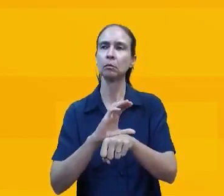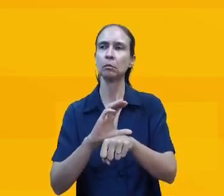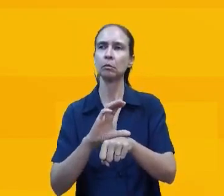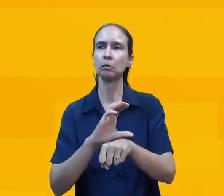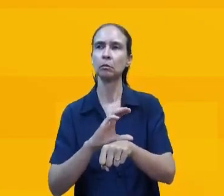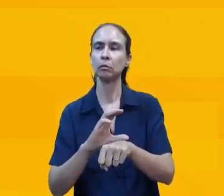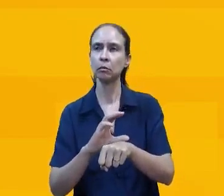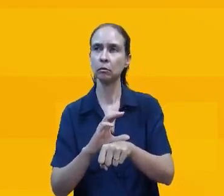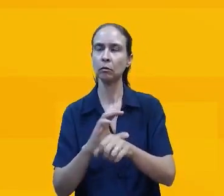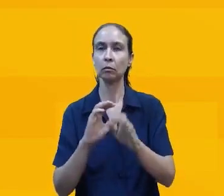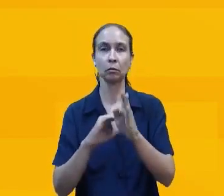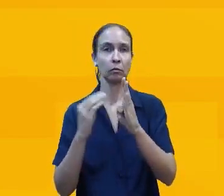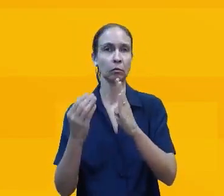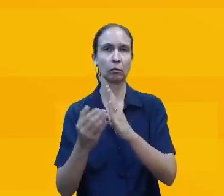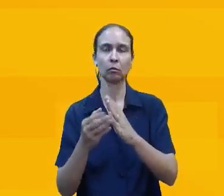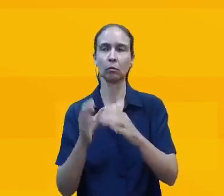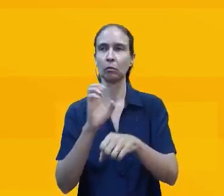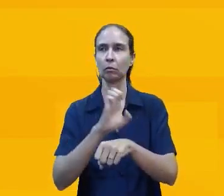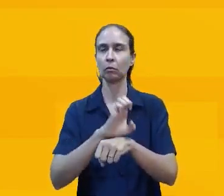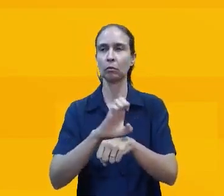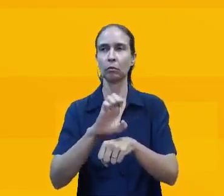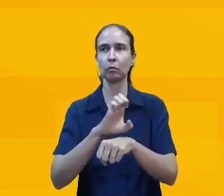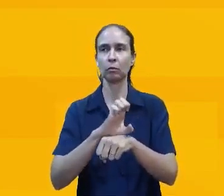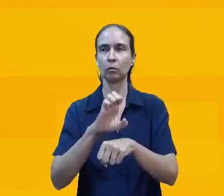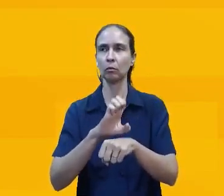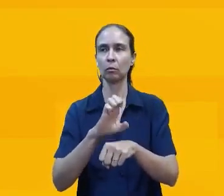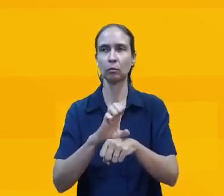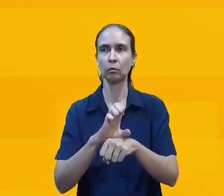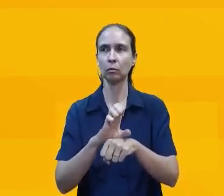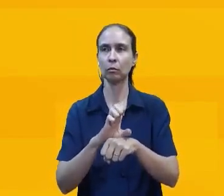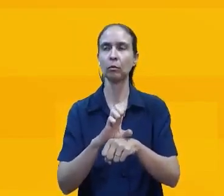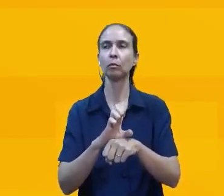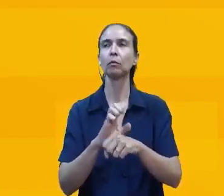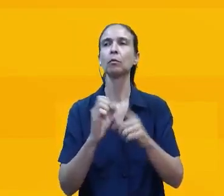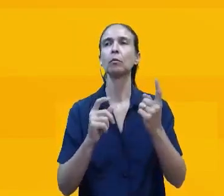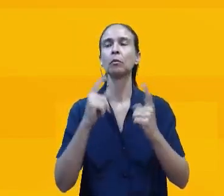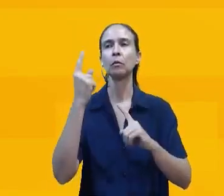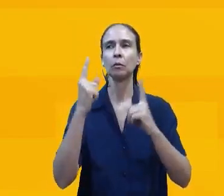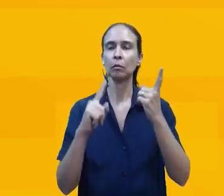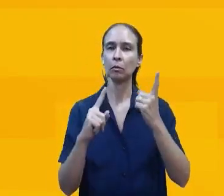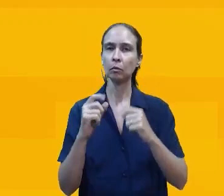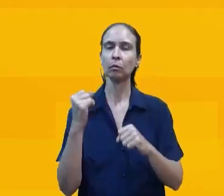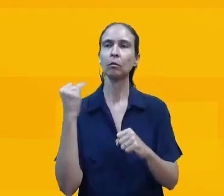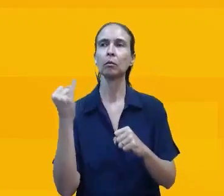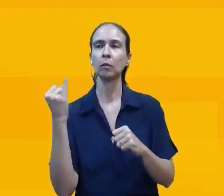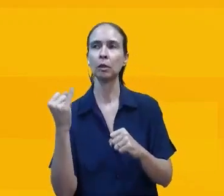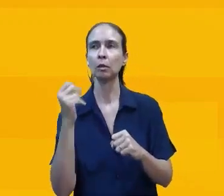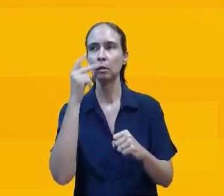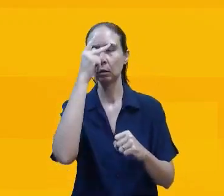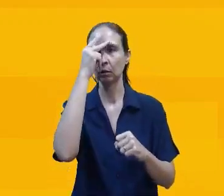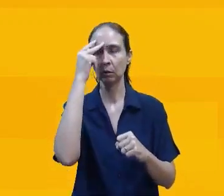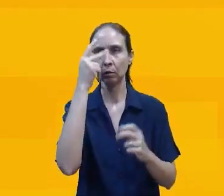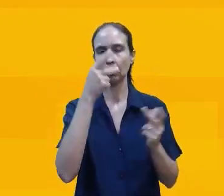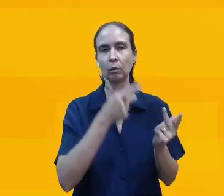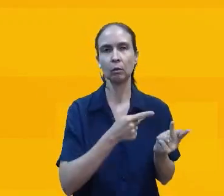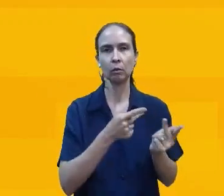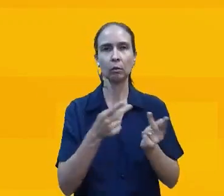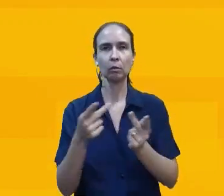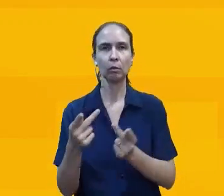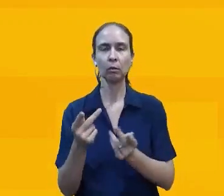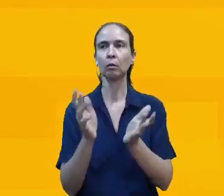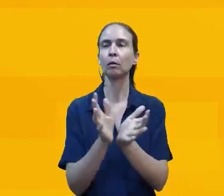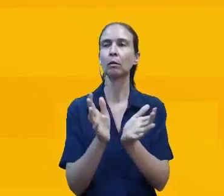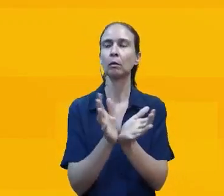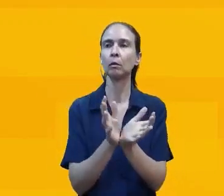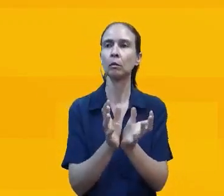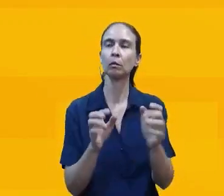os estados produtores importantes, né? Nós sempre, o pessoal está nos convidando como equipe, né, para